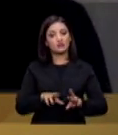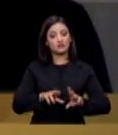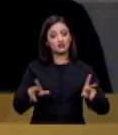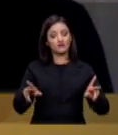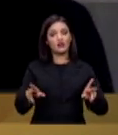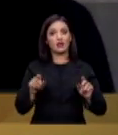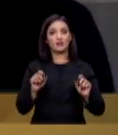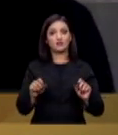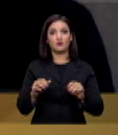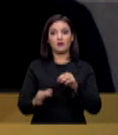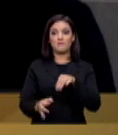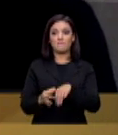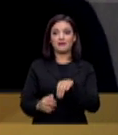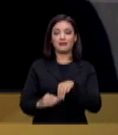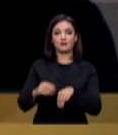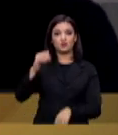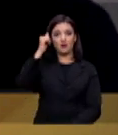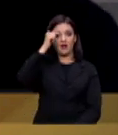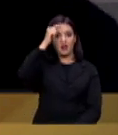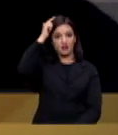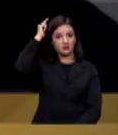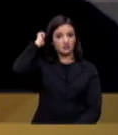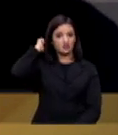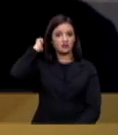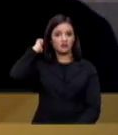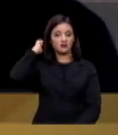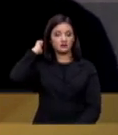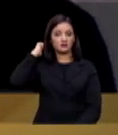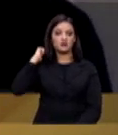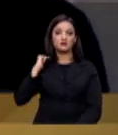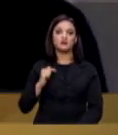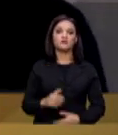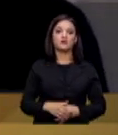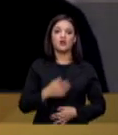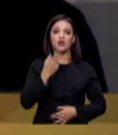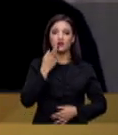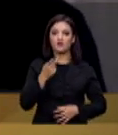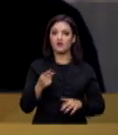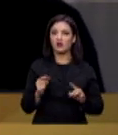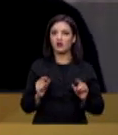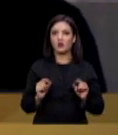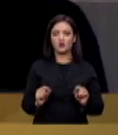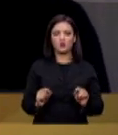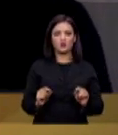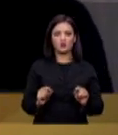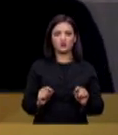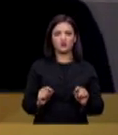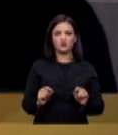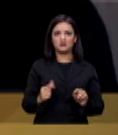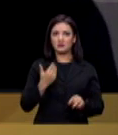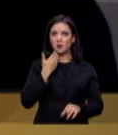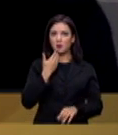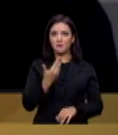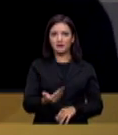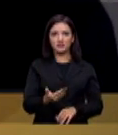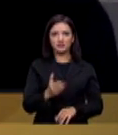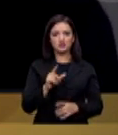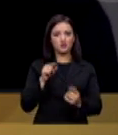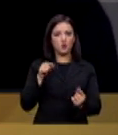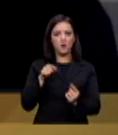o ministro Alexandre Moraes, que não apenas suscita preliminarmente